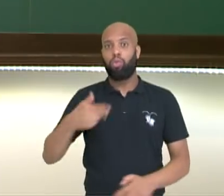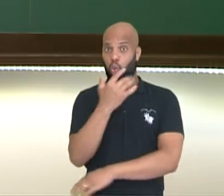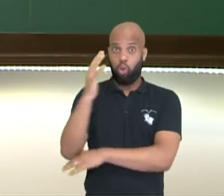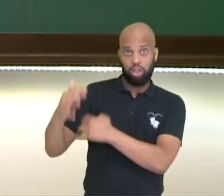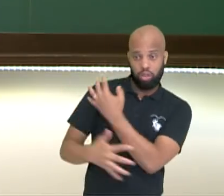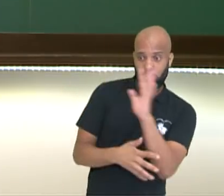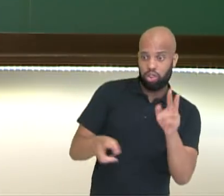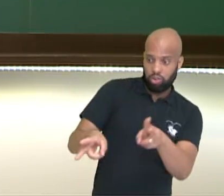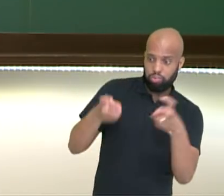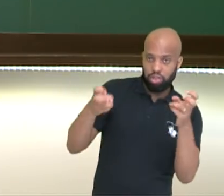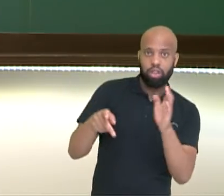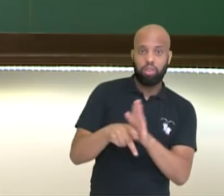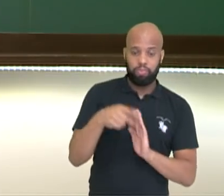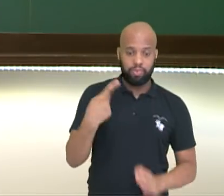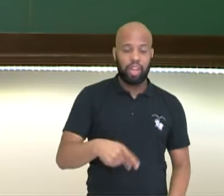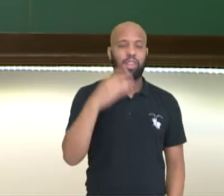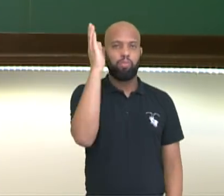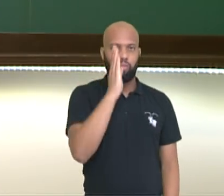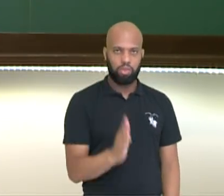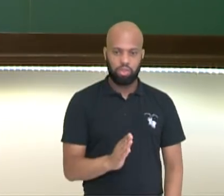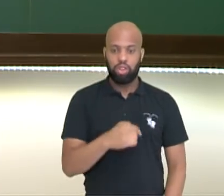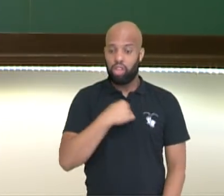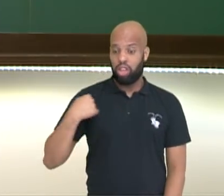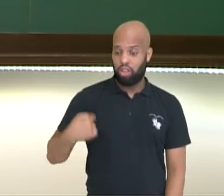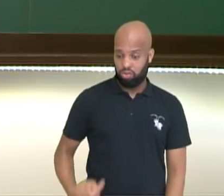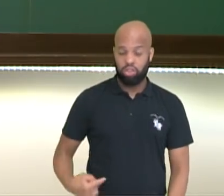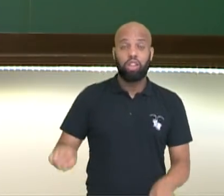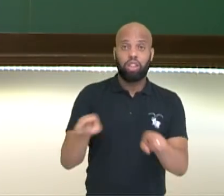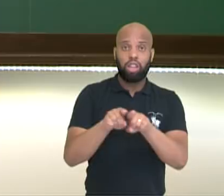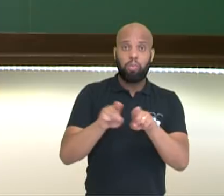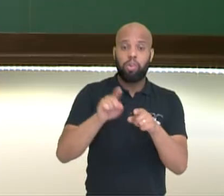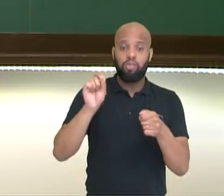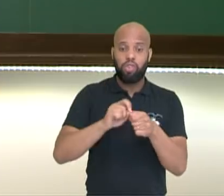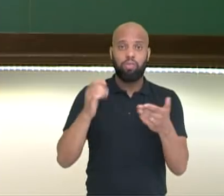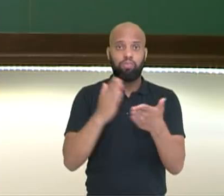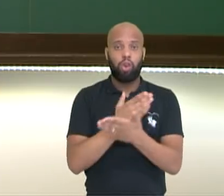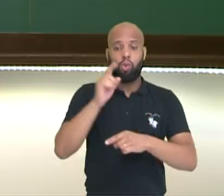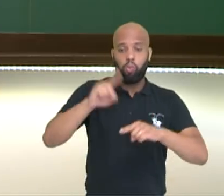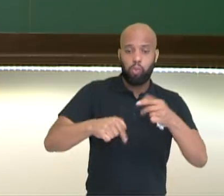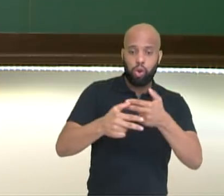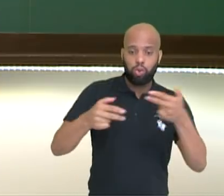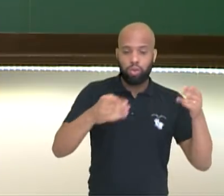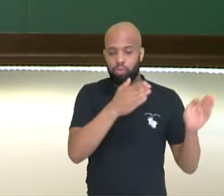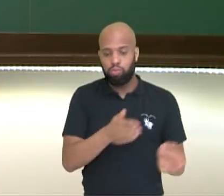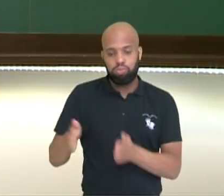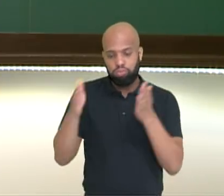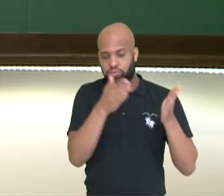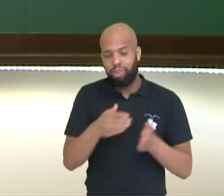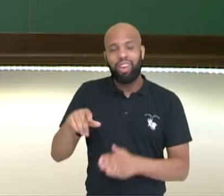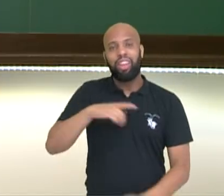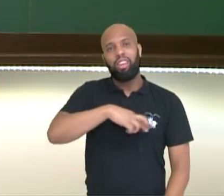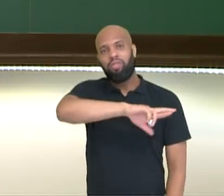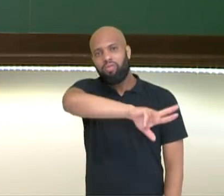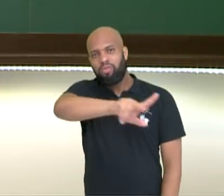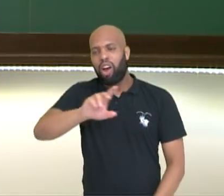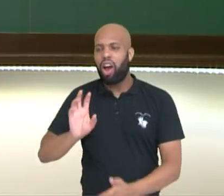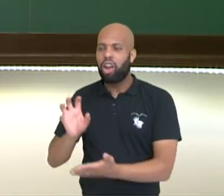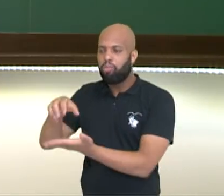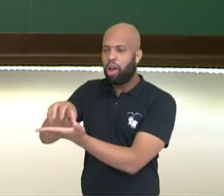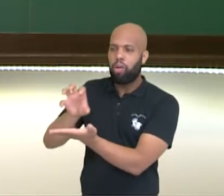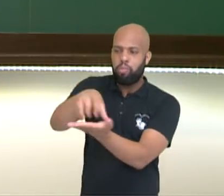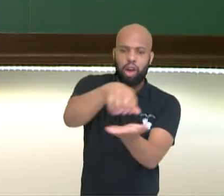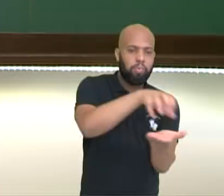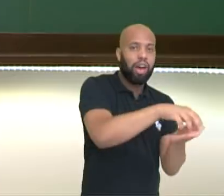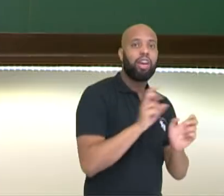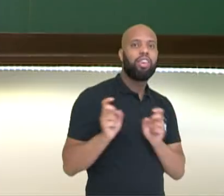país. E também a China hoje ela produz produtos industrializados nos mais diversos segmentos e os exporta